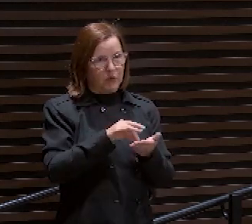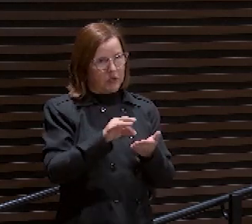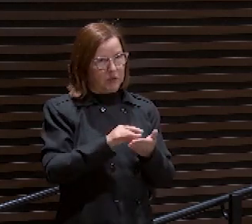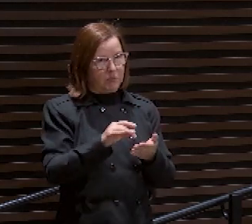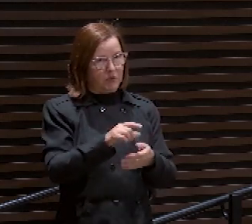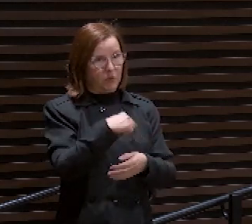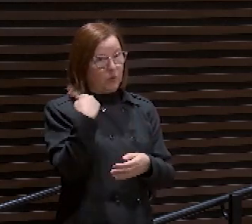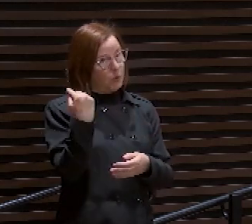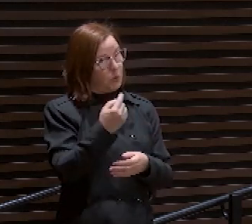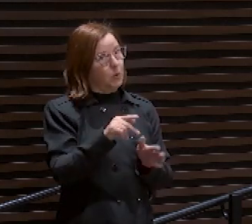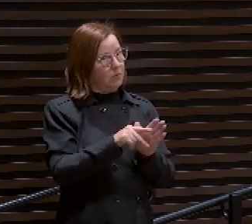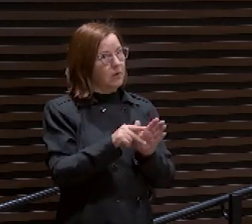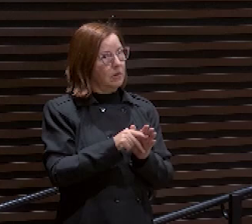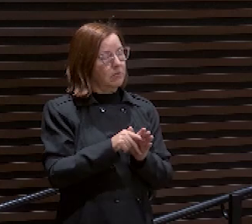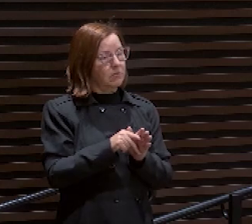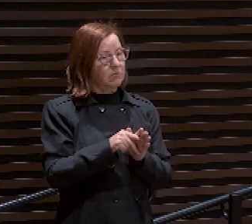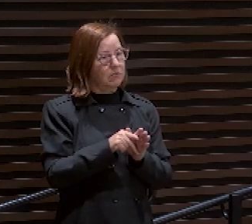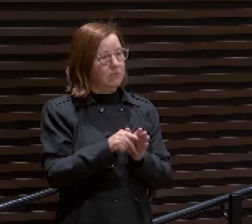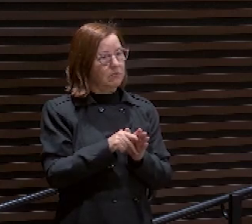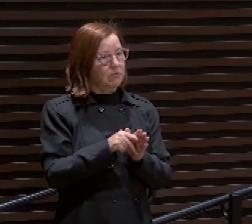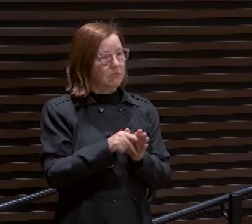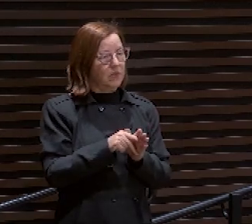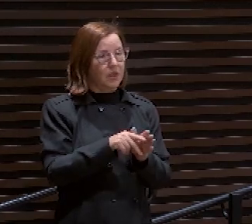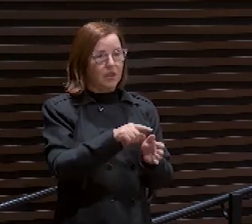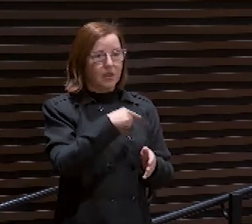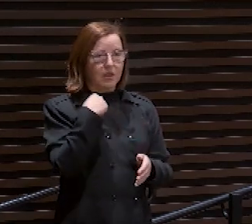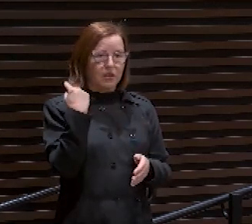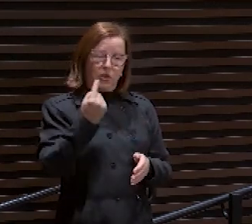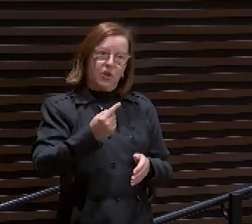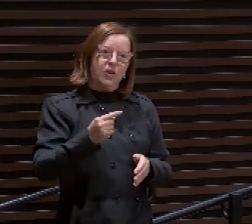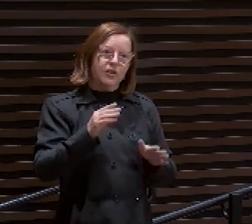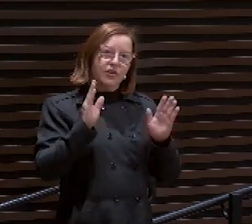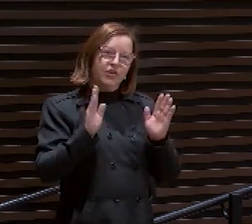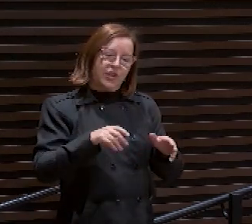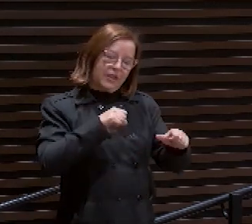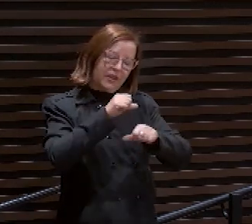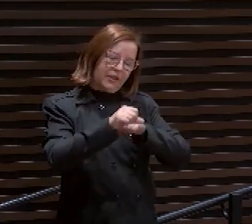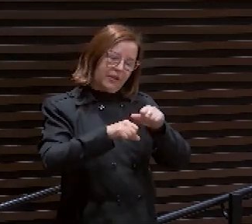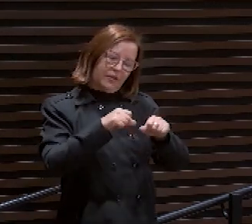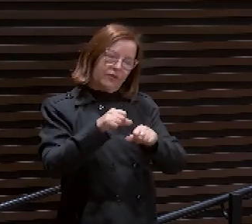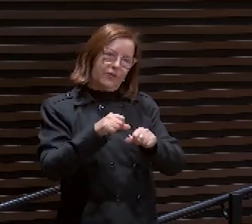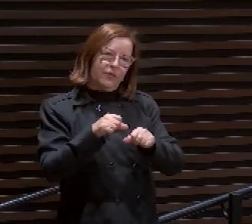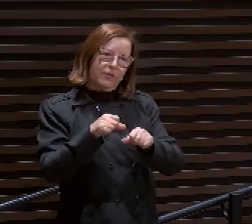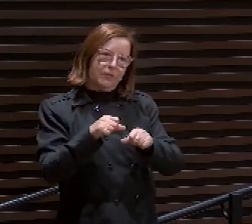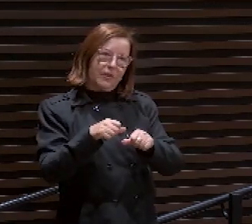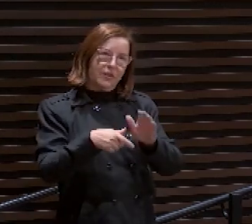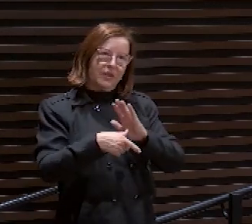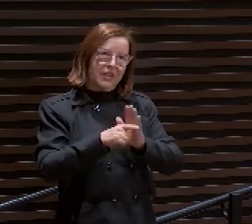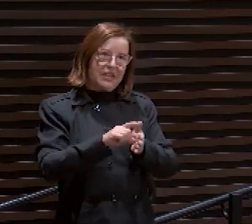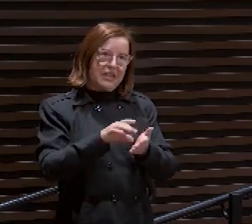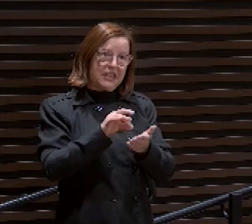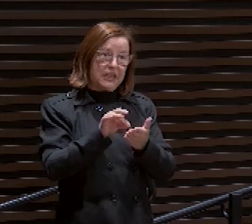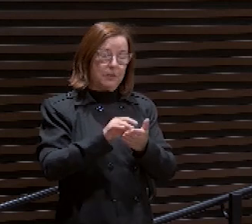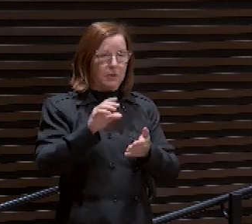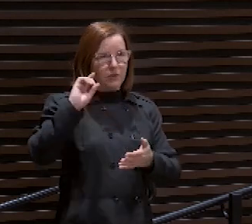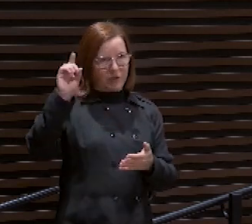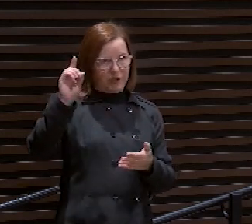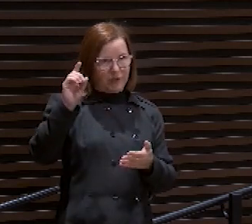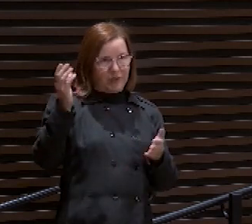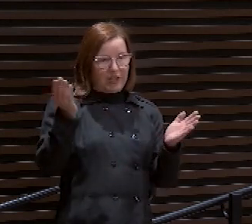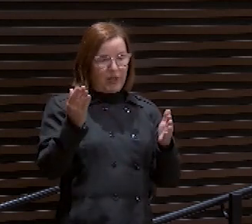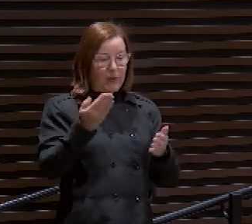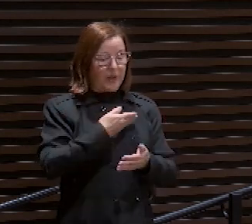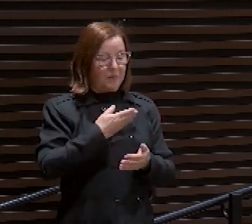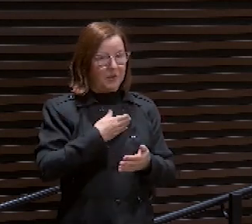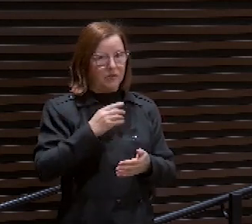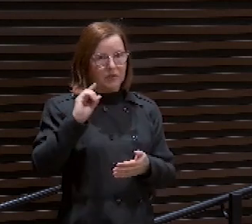Nós já saímos de inimigo de Deus para amigo de Deus, mas nós ainda muitas vezes agimos como inimigos.